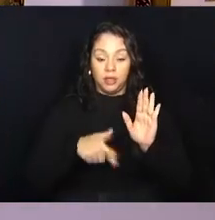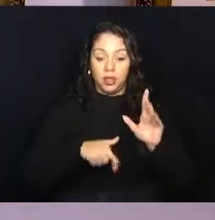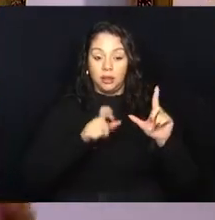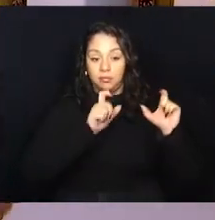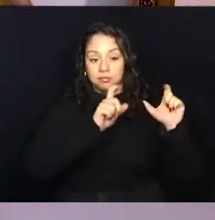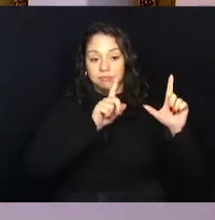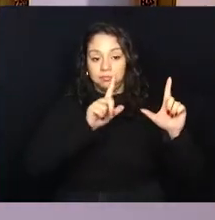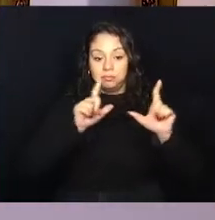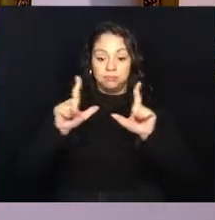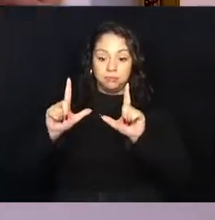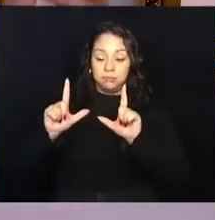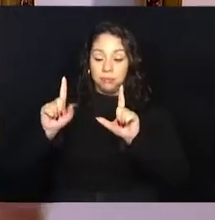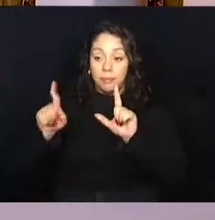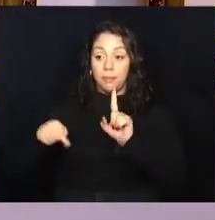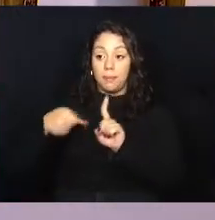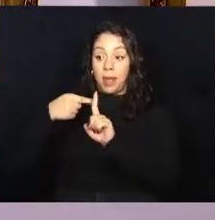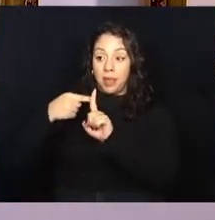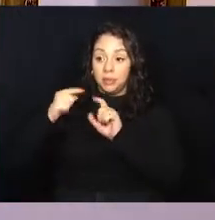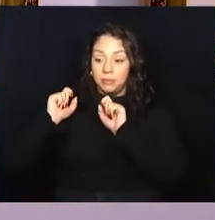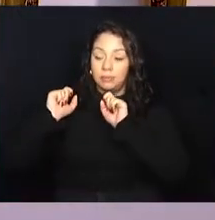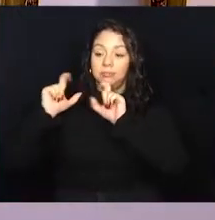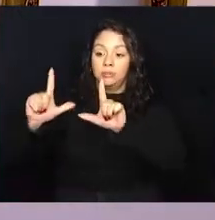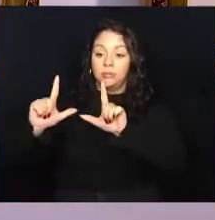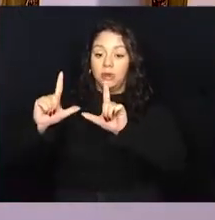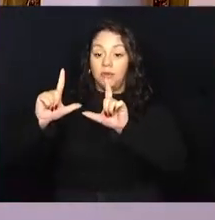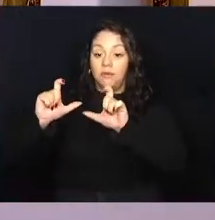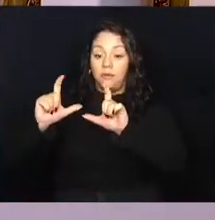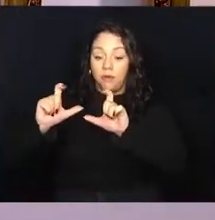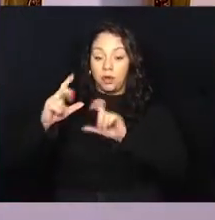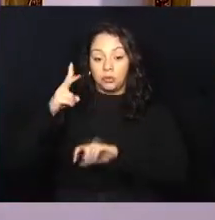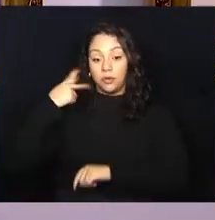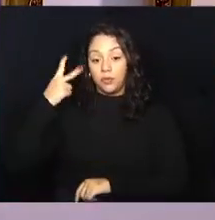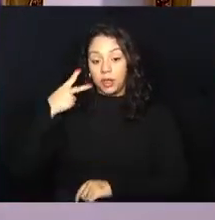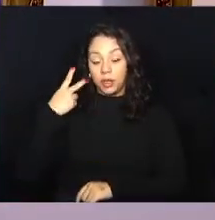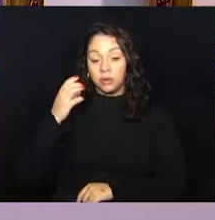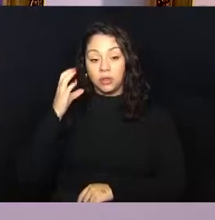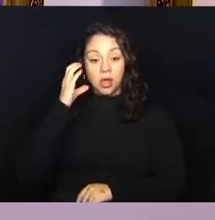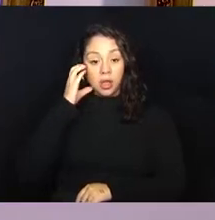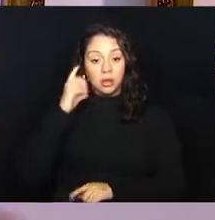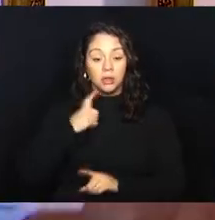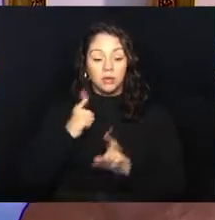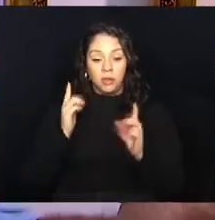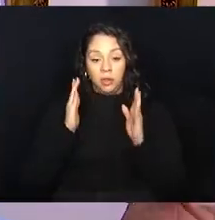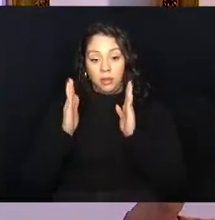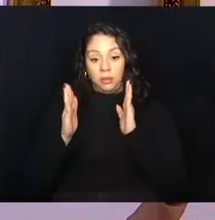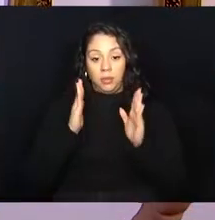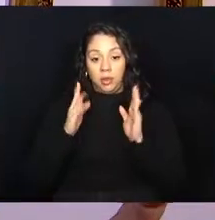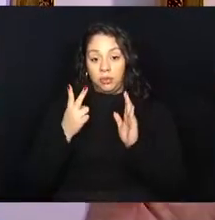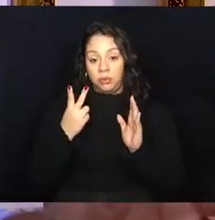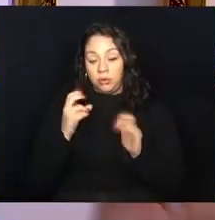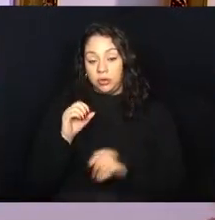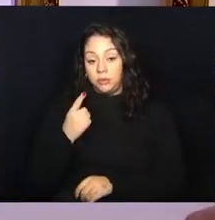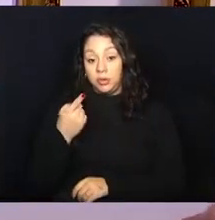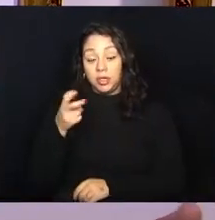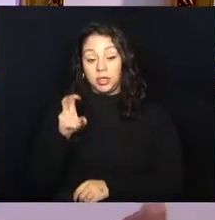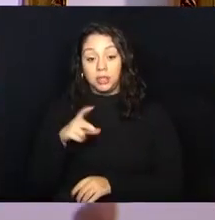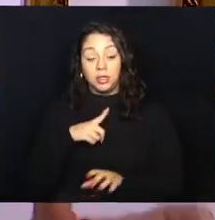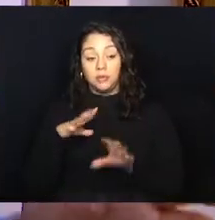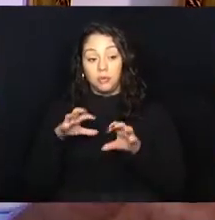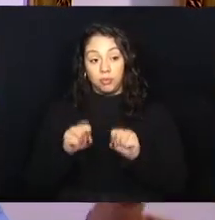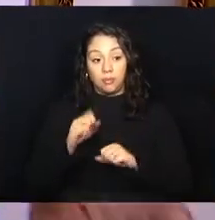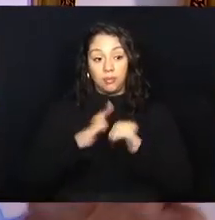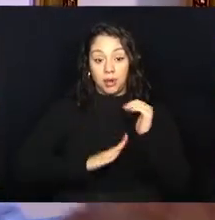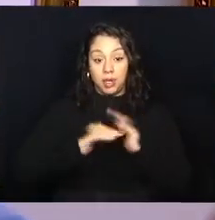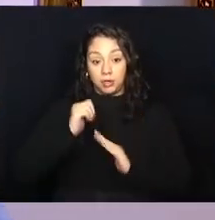entronização na galeria de fotos dos ex-presidentes a foto do vereador Cirilo que por um período no ano de 2015